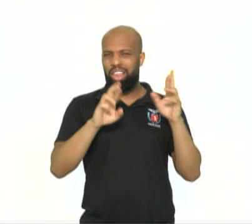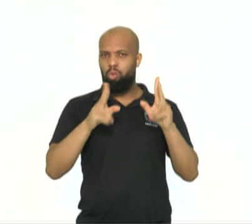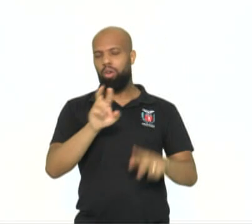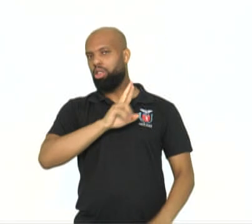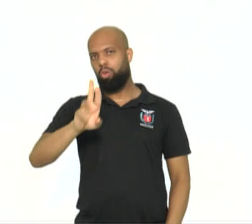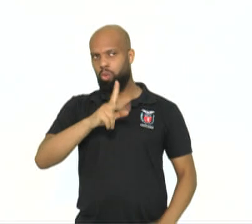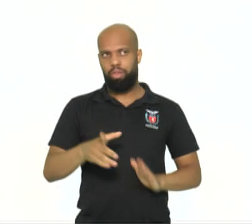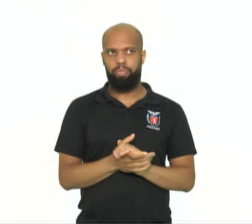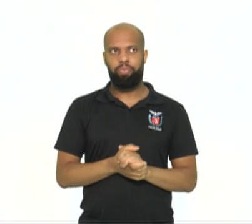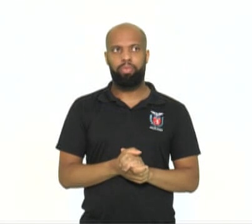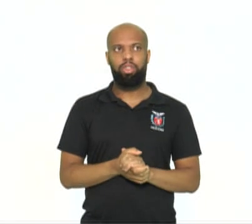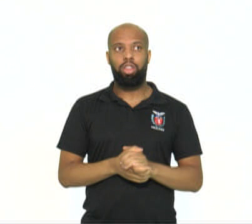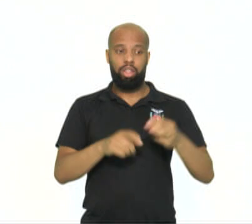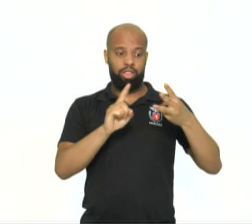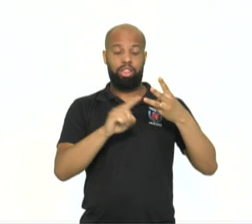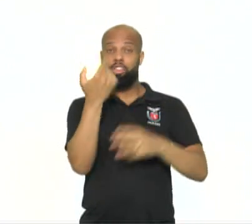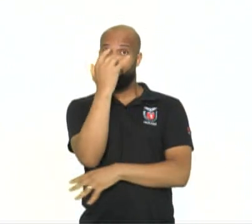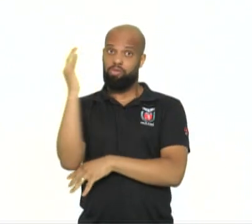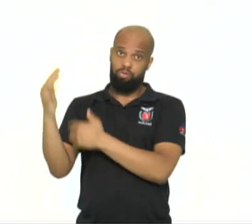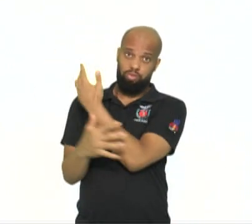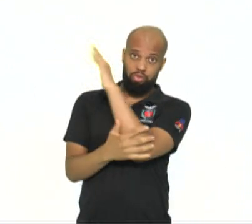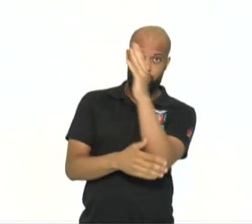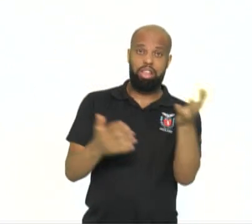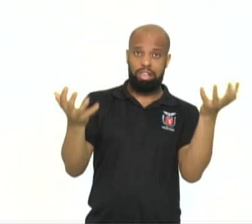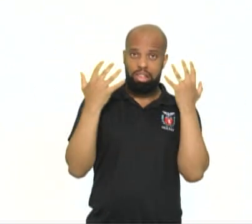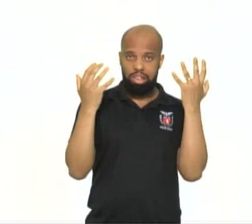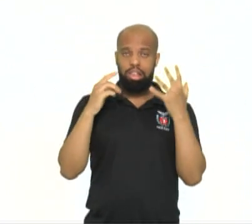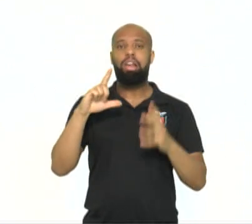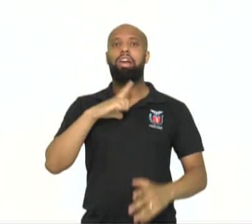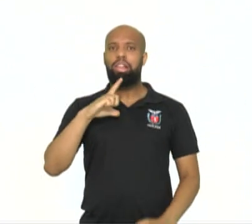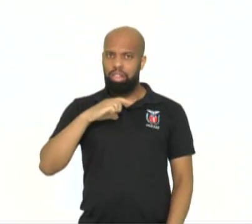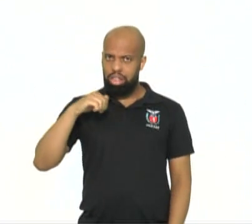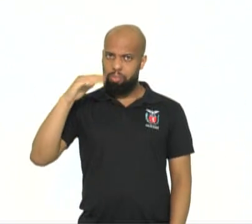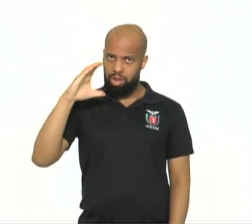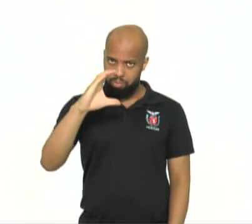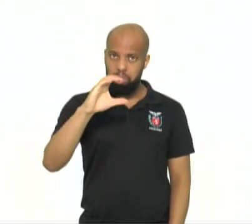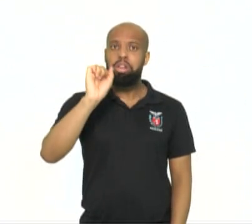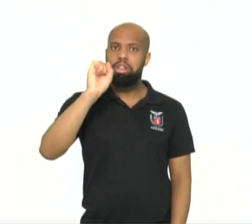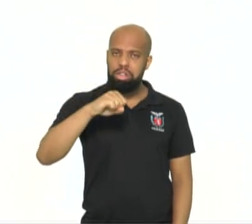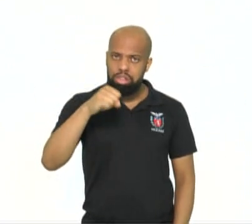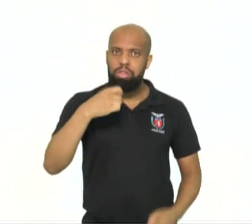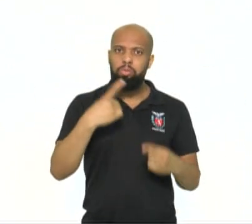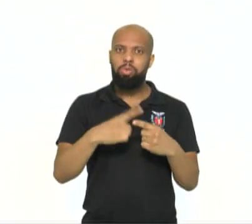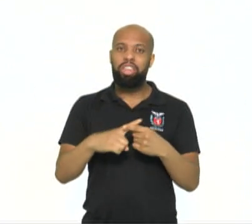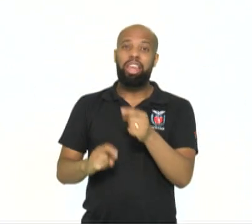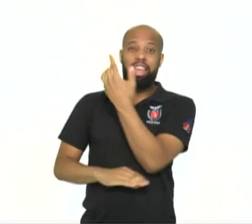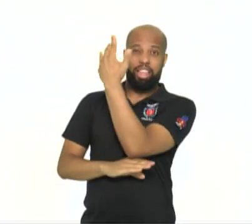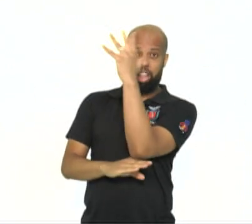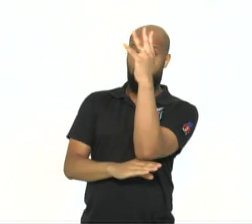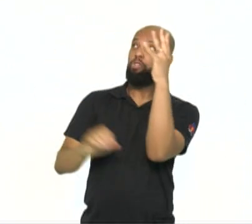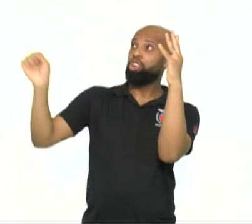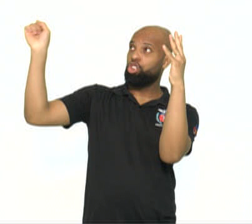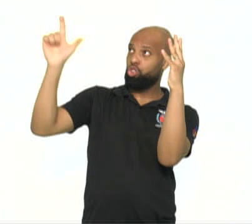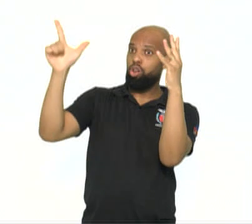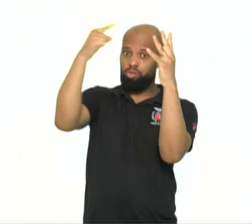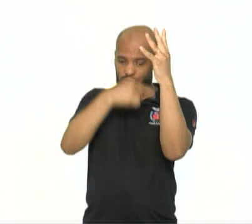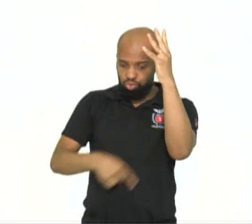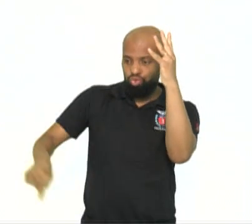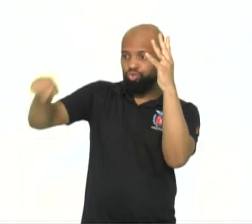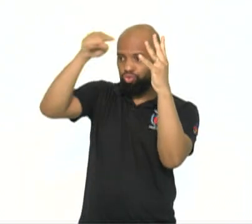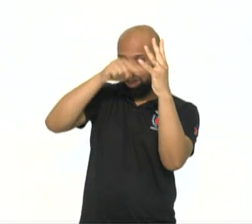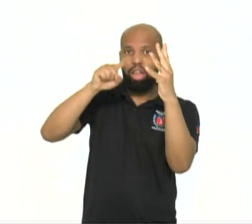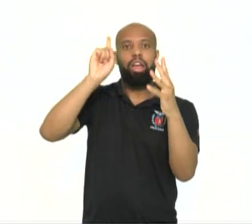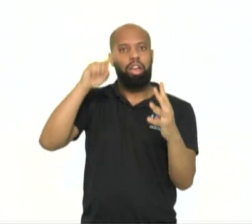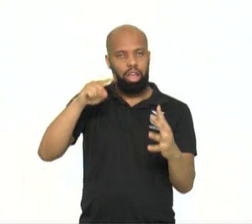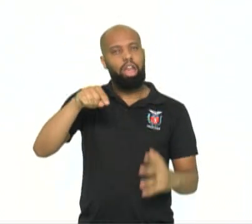representam uma das principais áreas de fixação de carbono? Sim, porque a fotossíntese fixa carbono e florestas tropicais têm muita fotossíntese. E